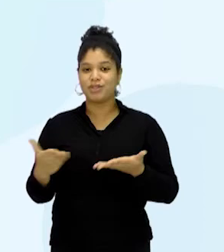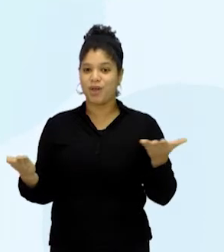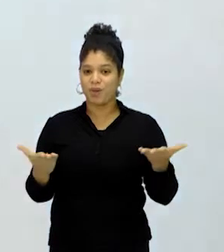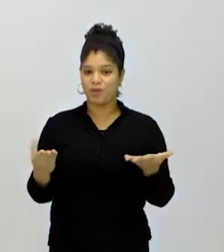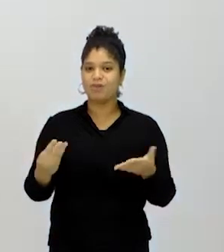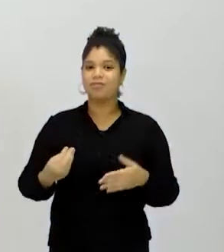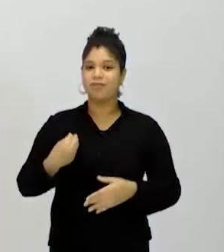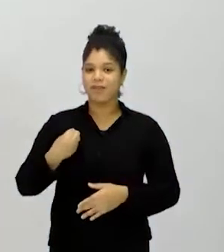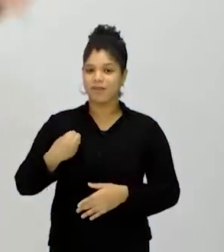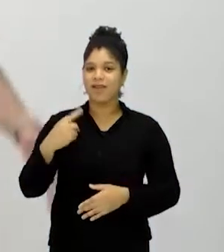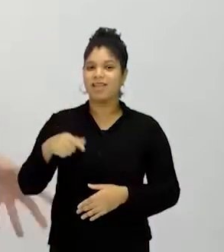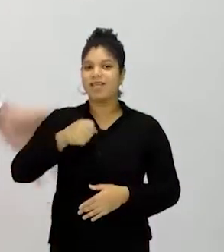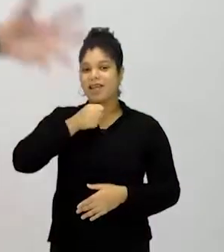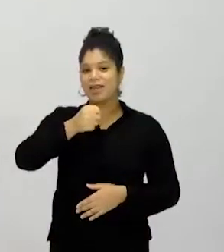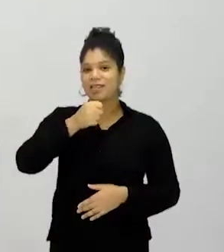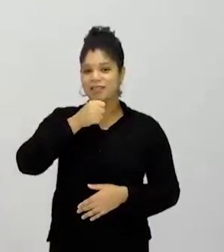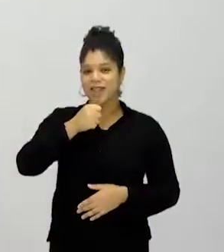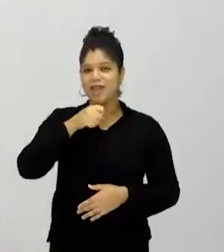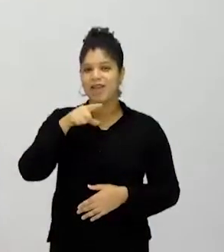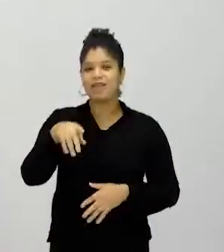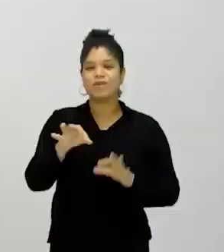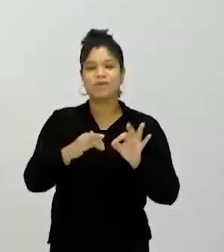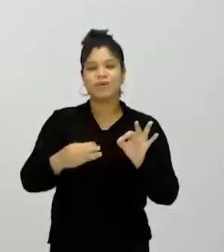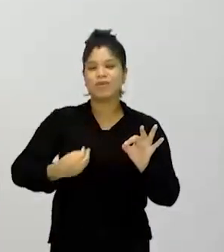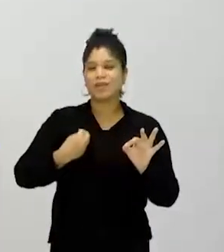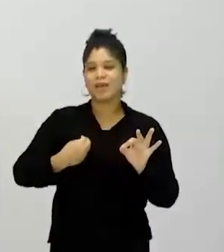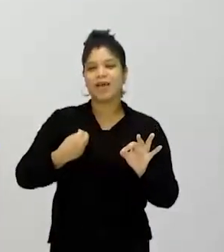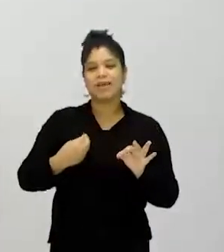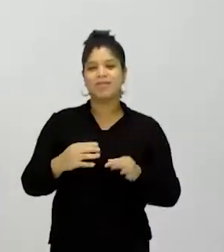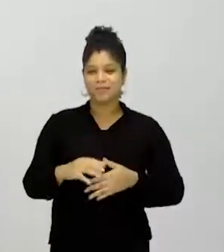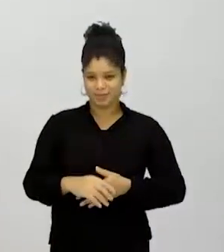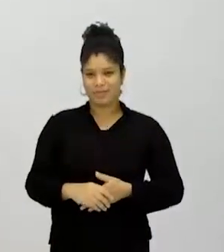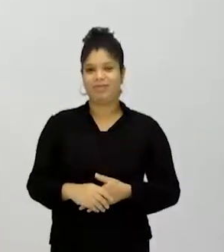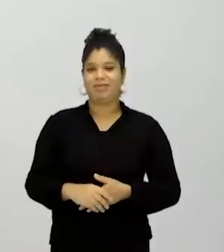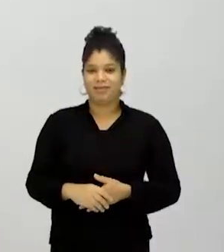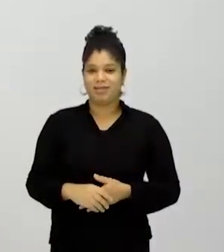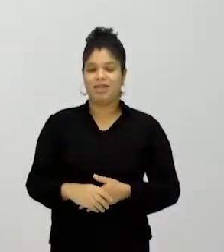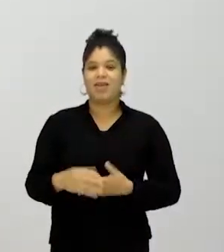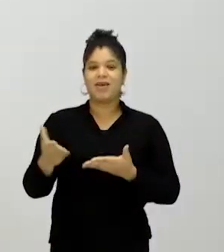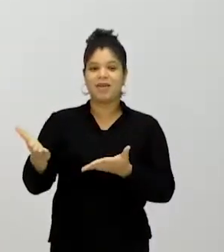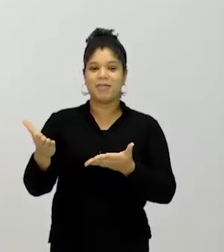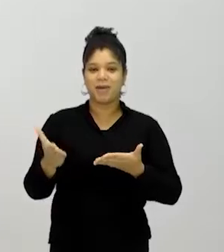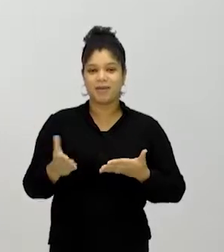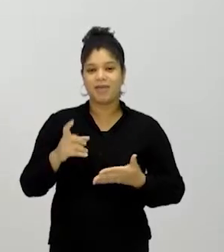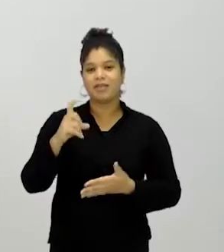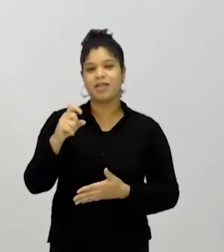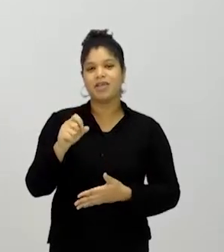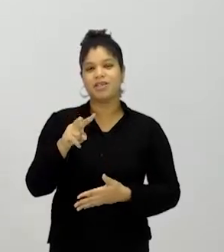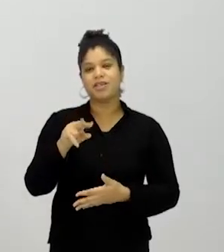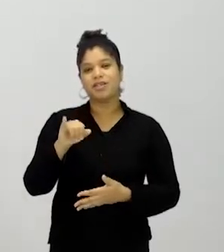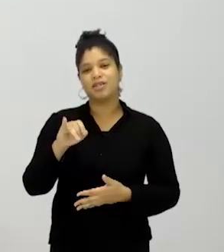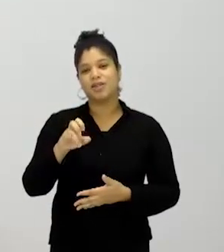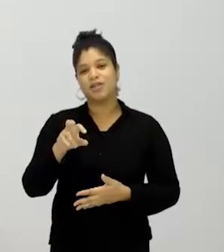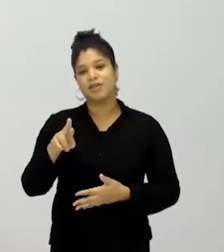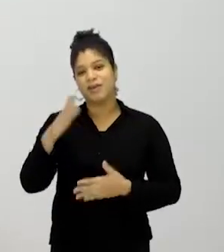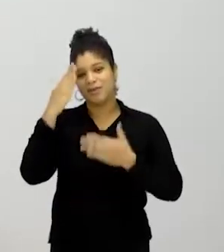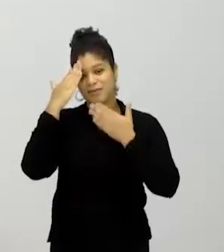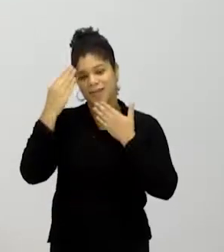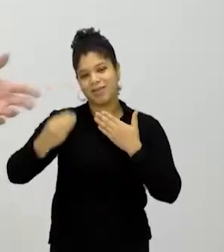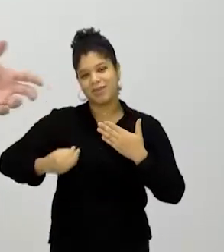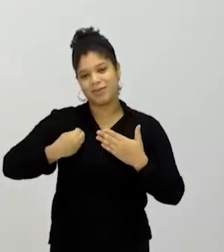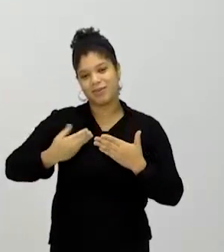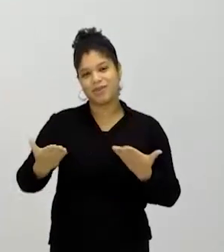aqui em mais uma aula no Projeto de Vida. Então seja bem-vindo, Xavier, e muito obrigado aí pela presença,